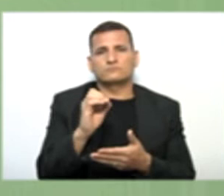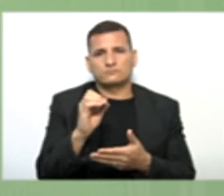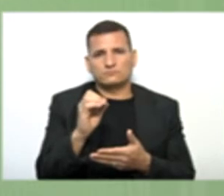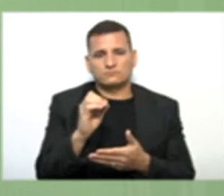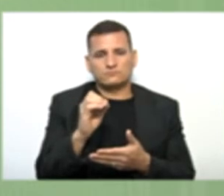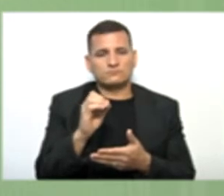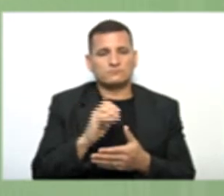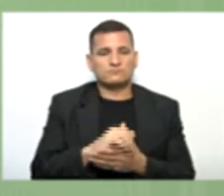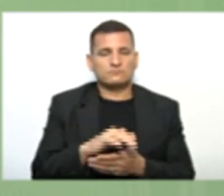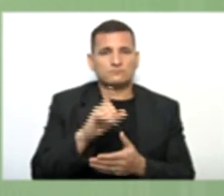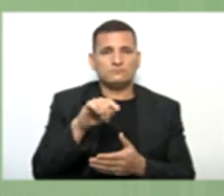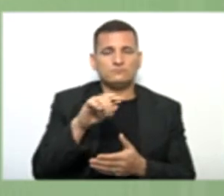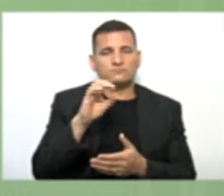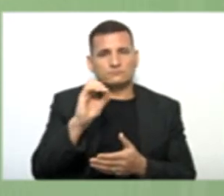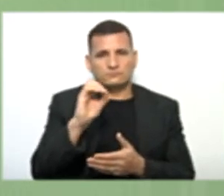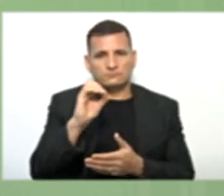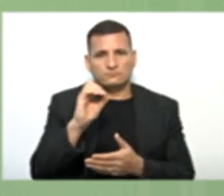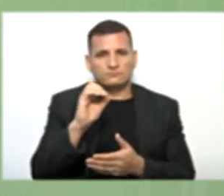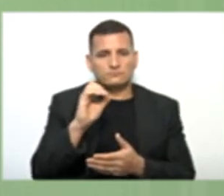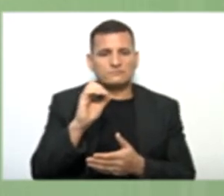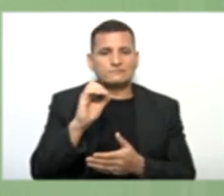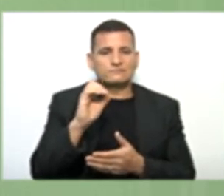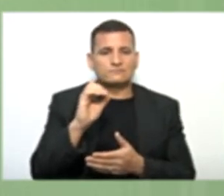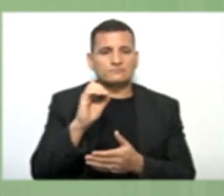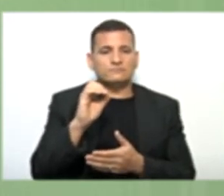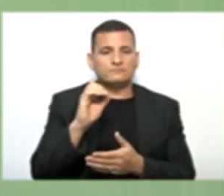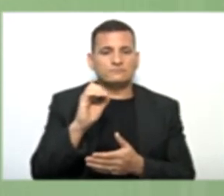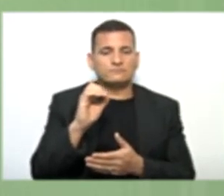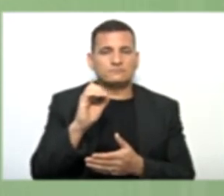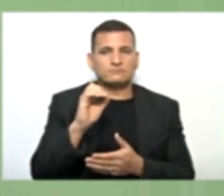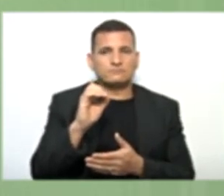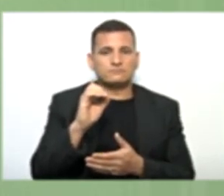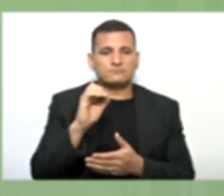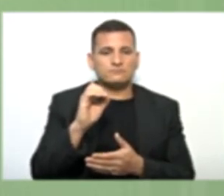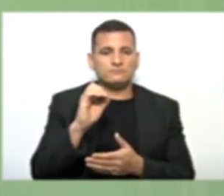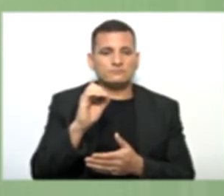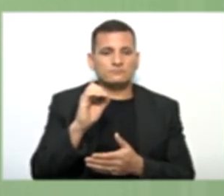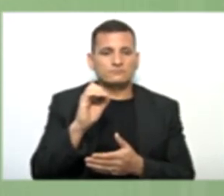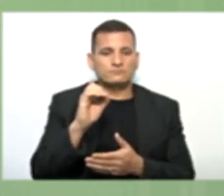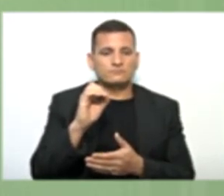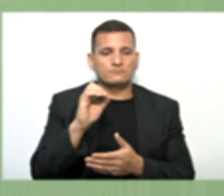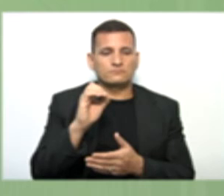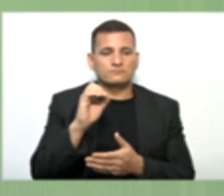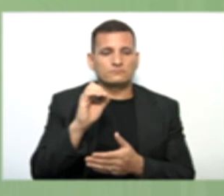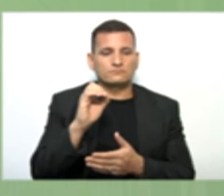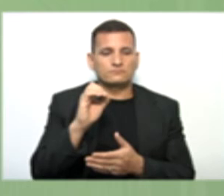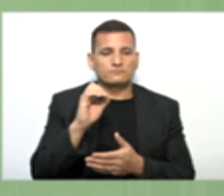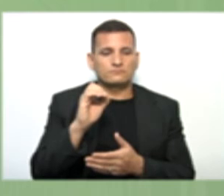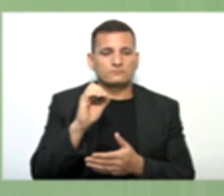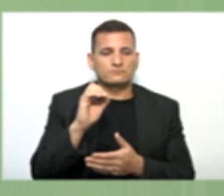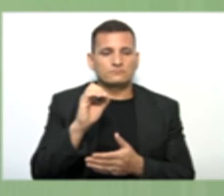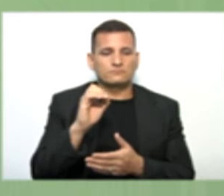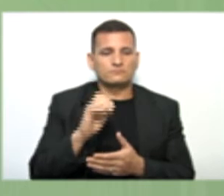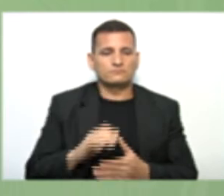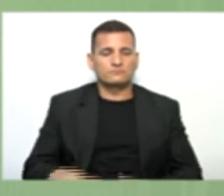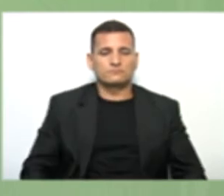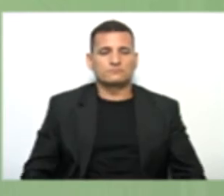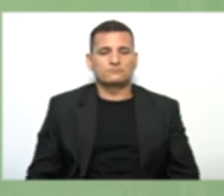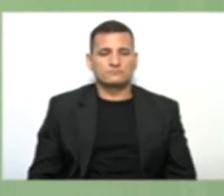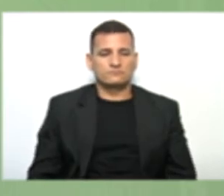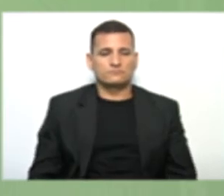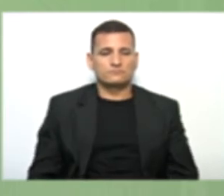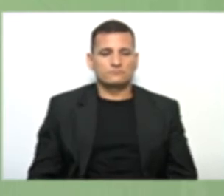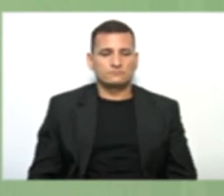o 0, né, gente? Esse 0 ficou esquisito, mas é 0, tá bom, pessoal? Pelo amor de Deus. Deixa eu até apagar isso aqui, que é para não ficar